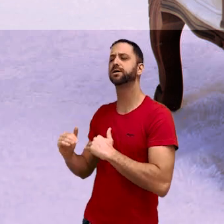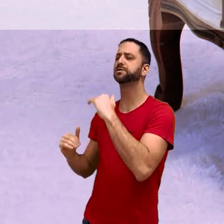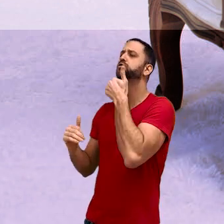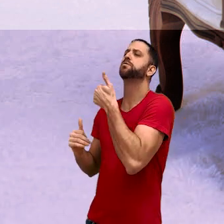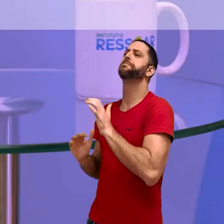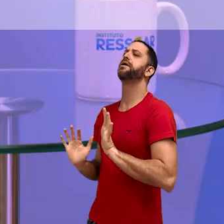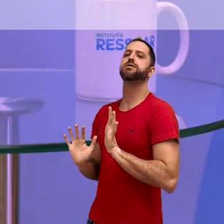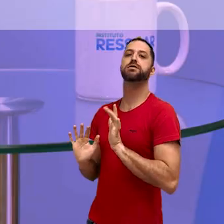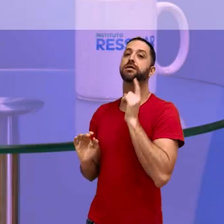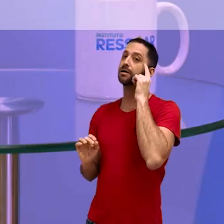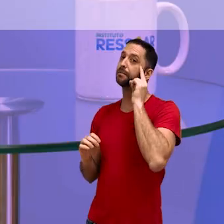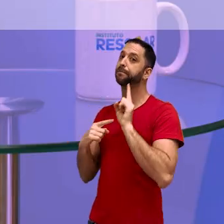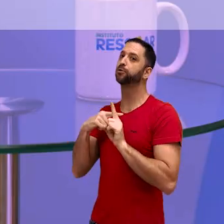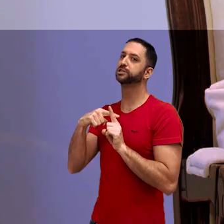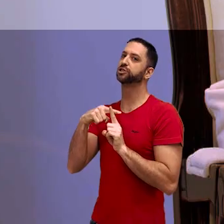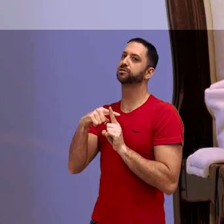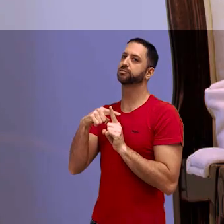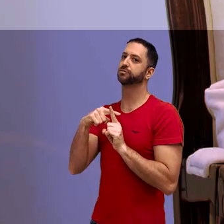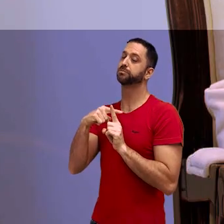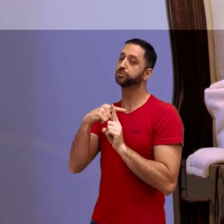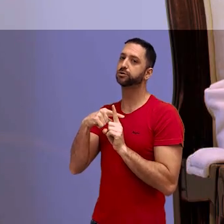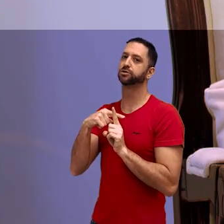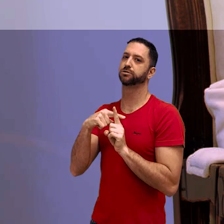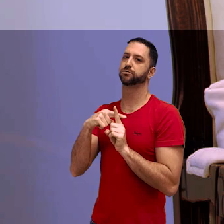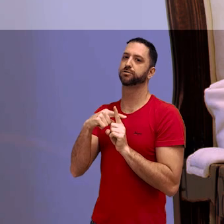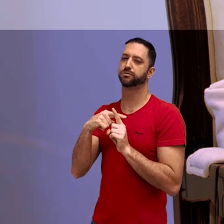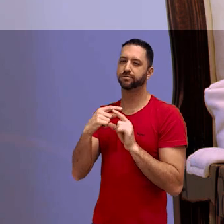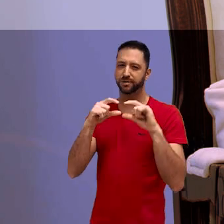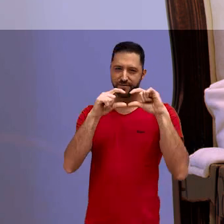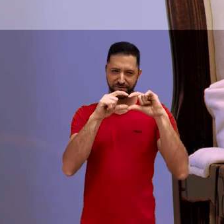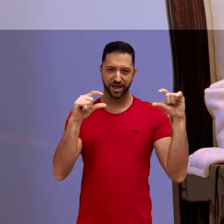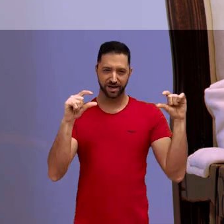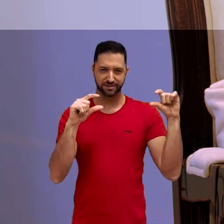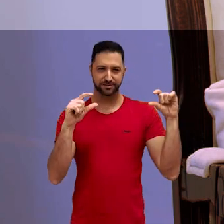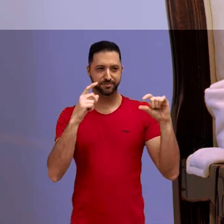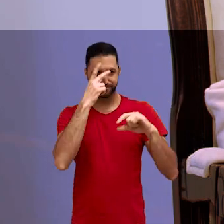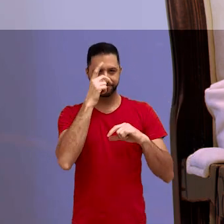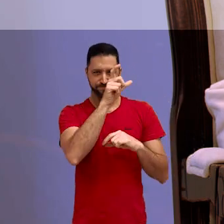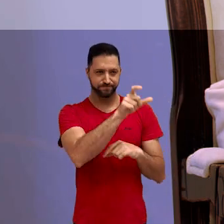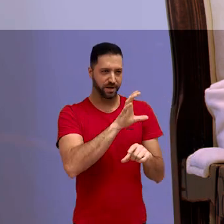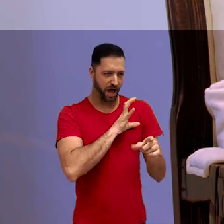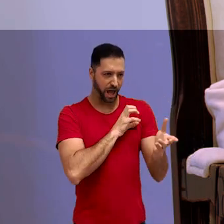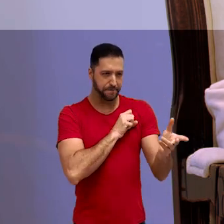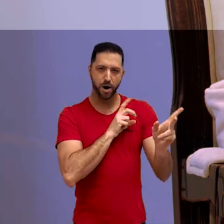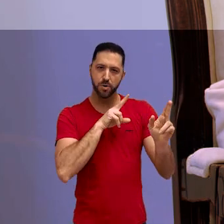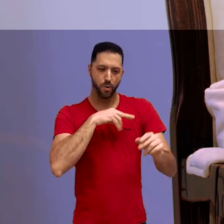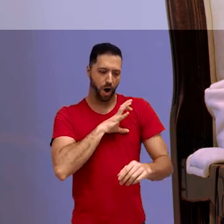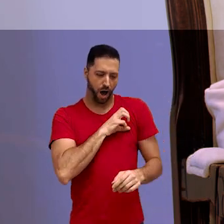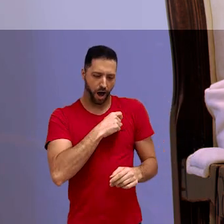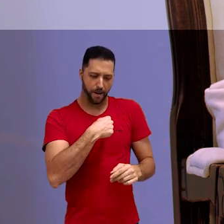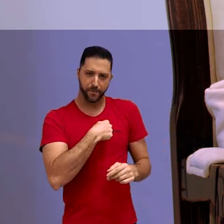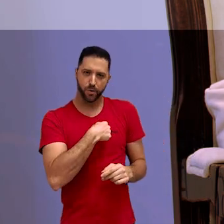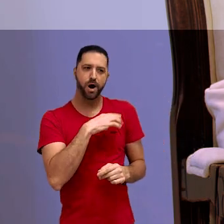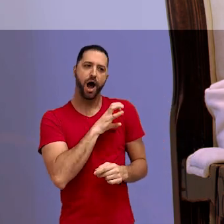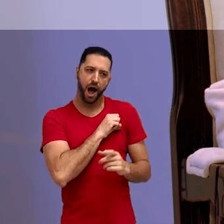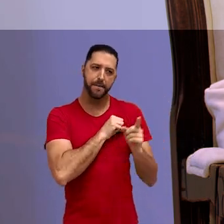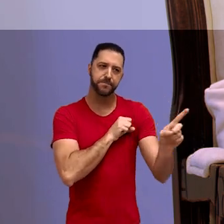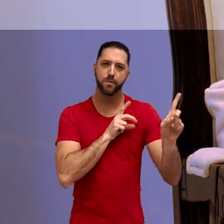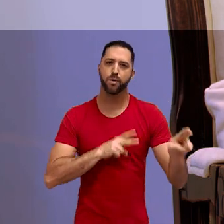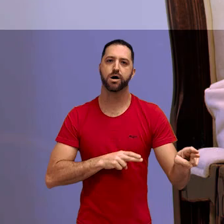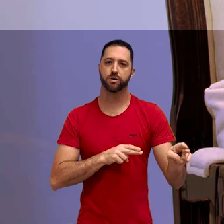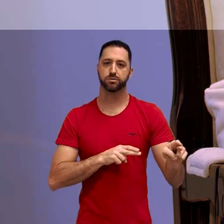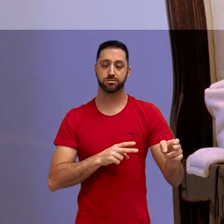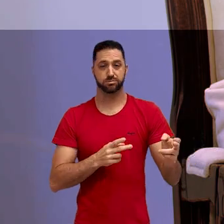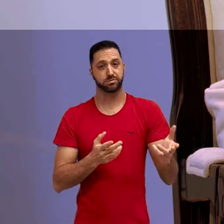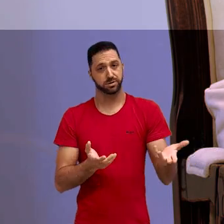onde eu foquei? No positivo. Porque eu gosto muito de uma frase, né, do amar ao próximo como a ti mesmo. Eu penso que isso é